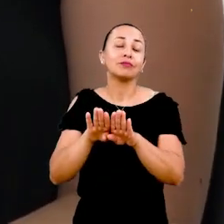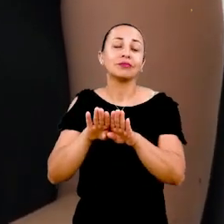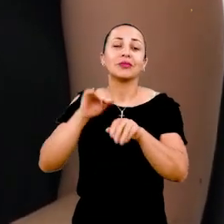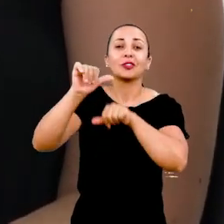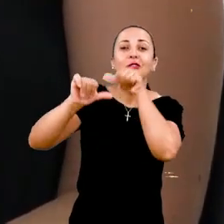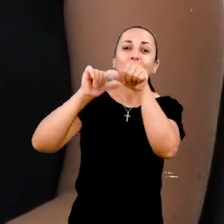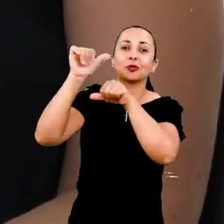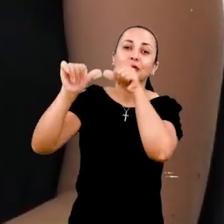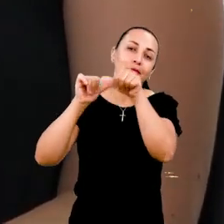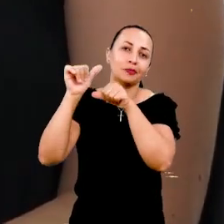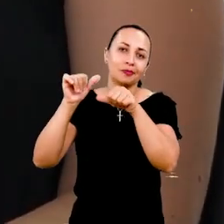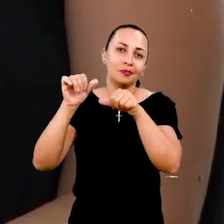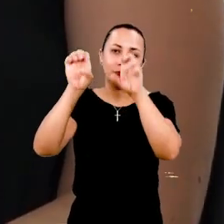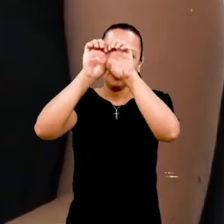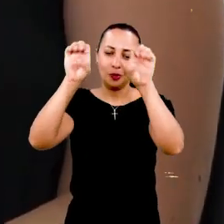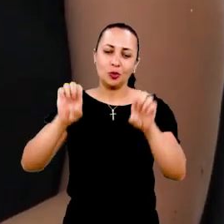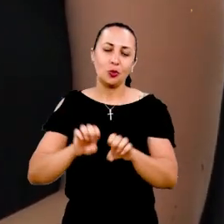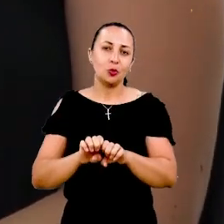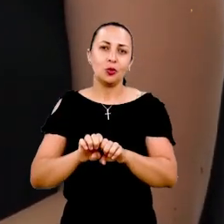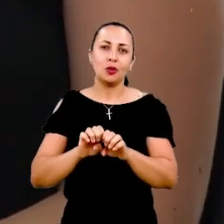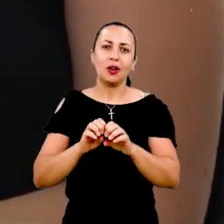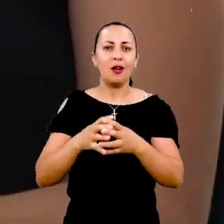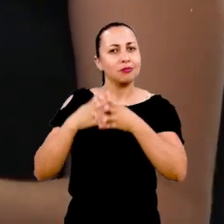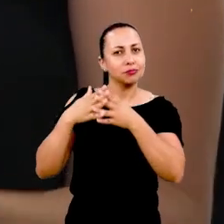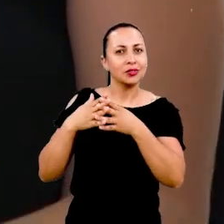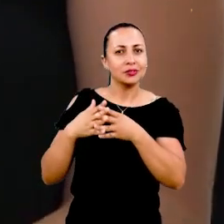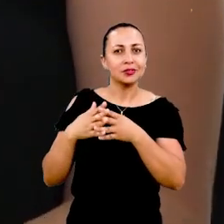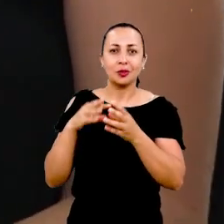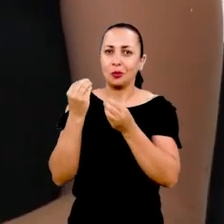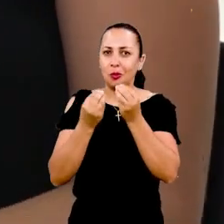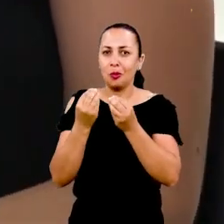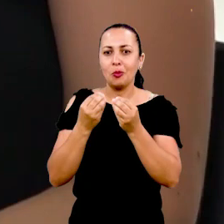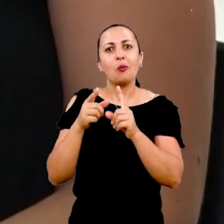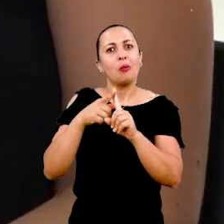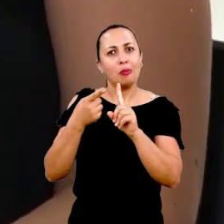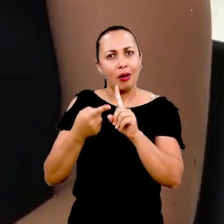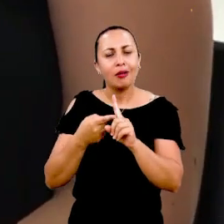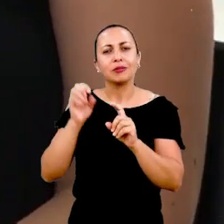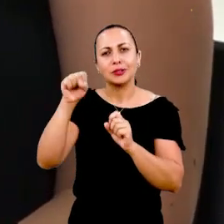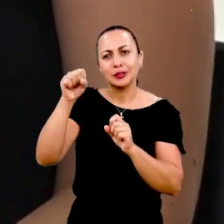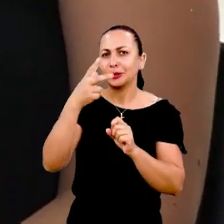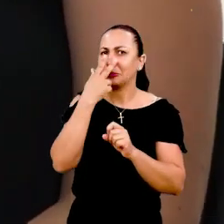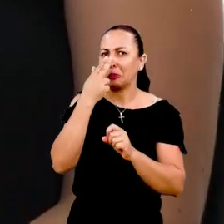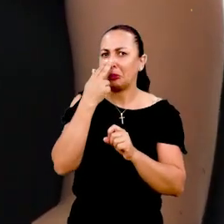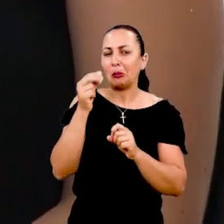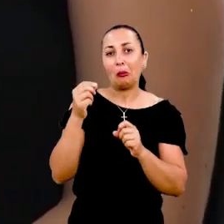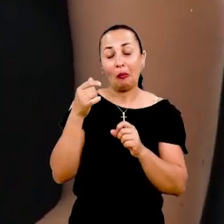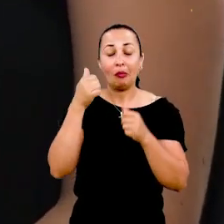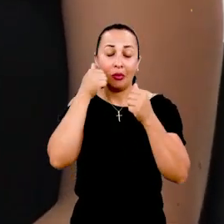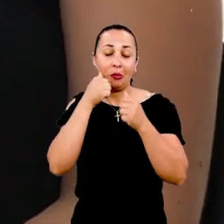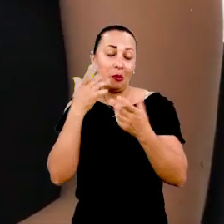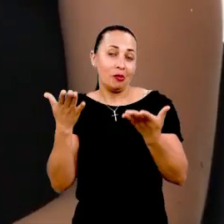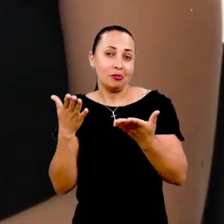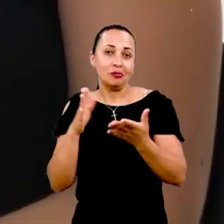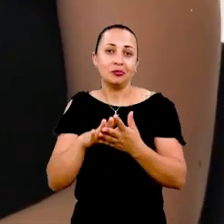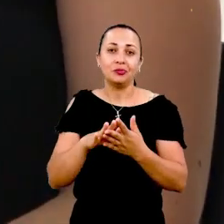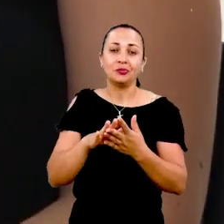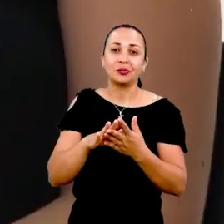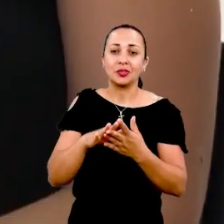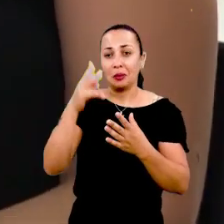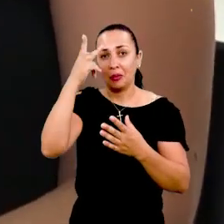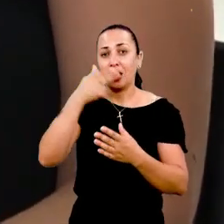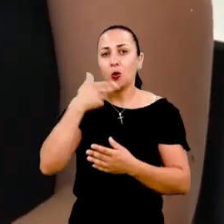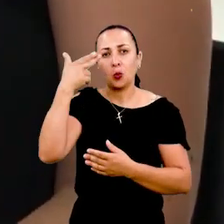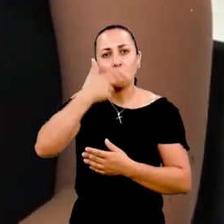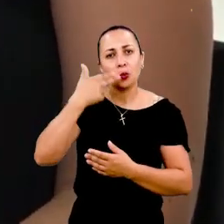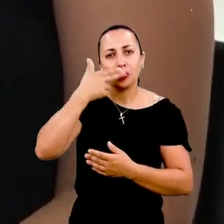se desenvolvendo. Os machos têm estruturas, uma estrutura complexa, como uma placenta realmente dentro da bolsa, para